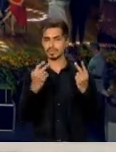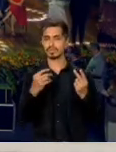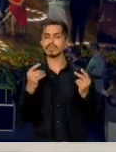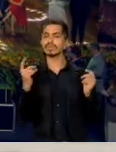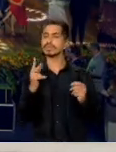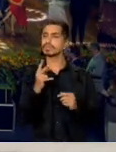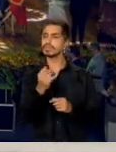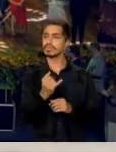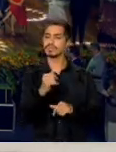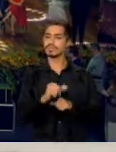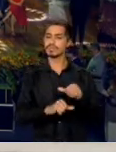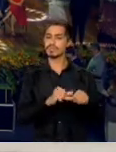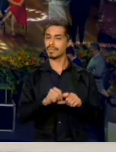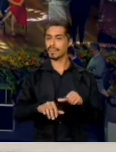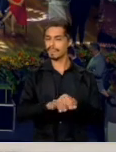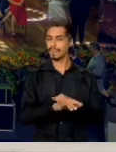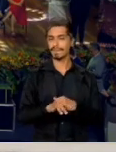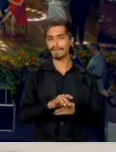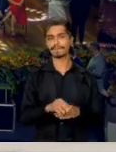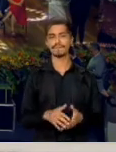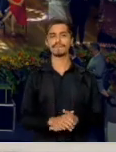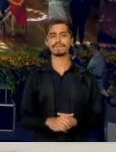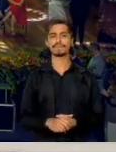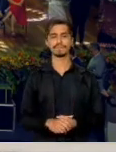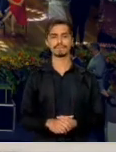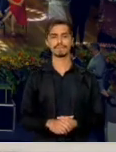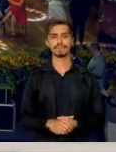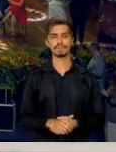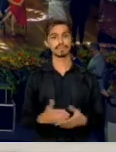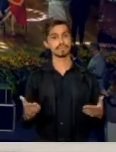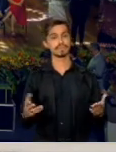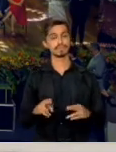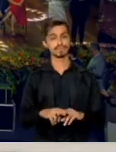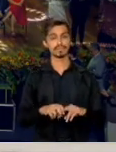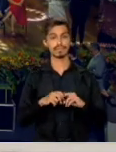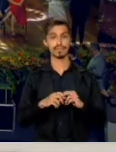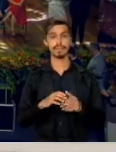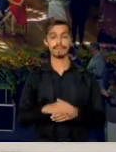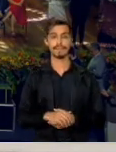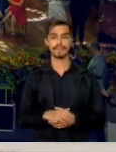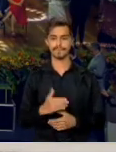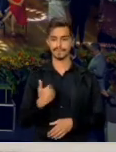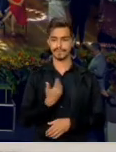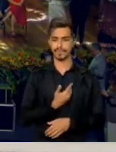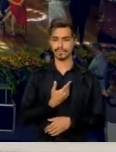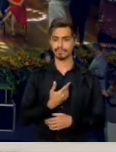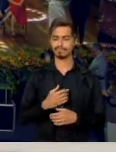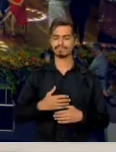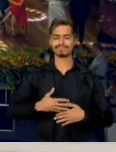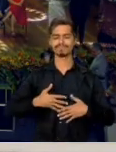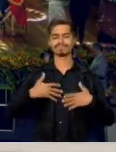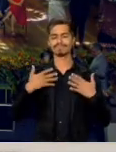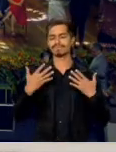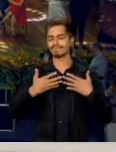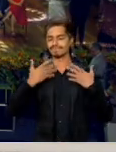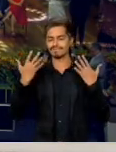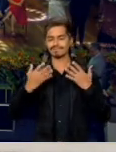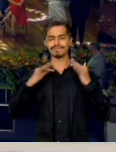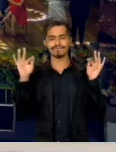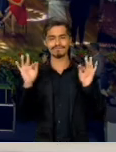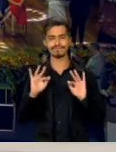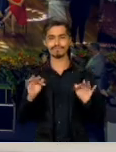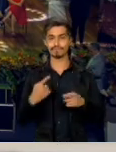vai mudar essa realidade de desigualdade regional. Então, por isso que a gente está imensamente feliz. Porque o